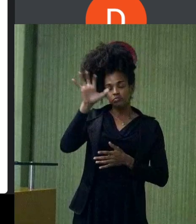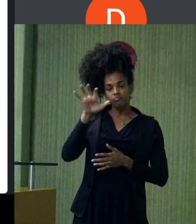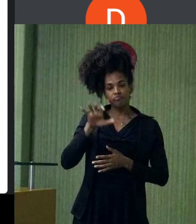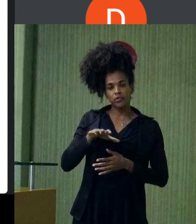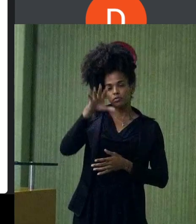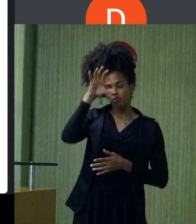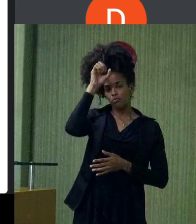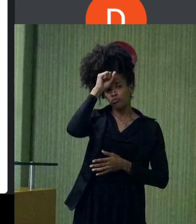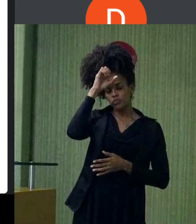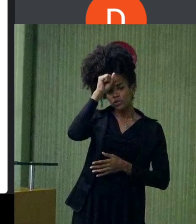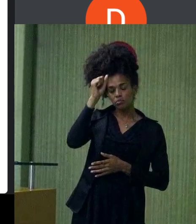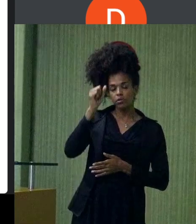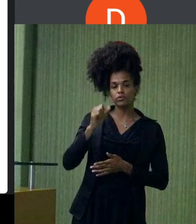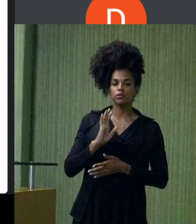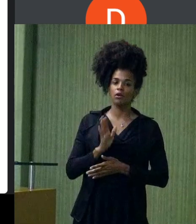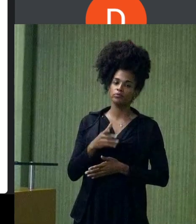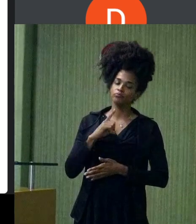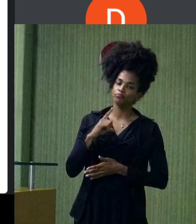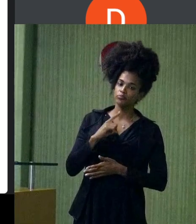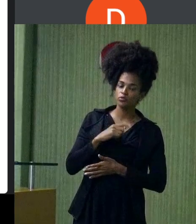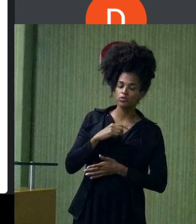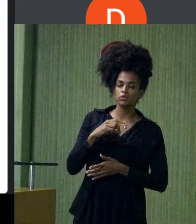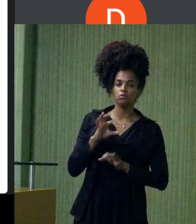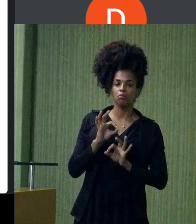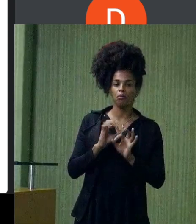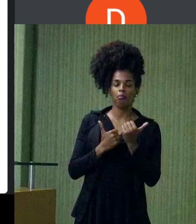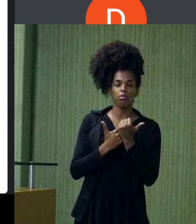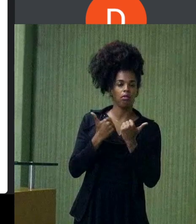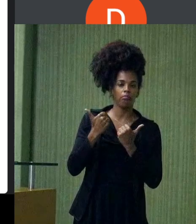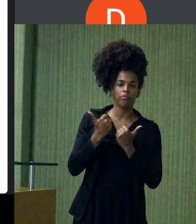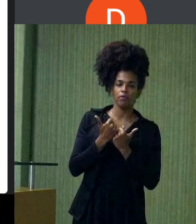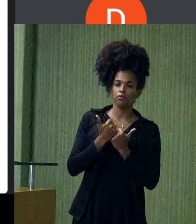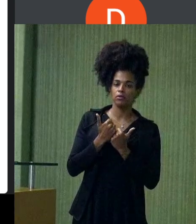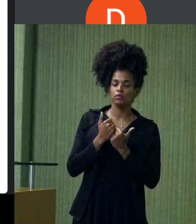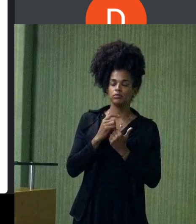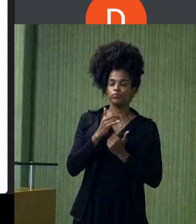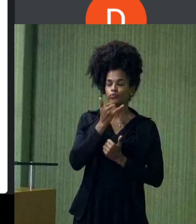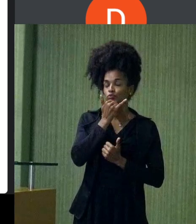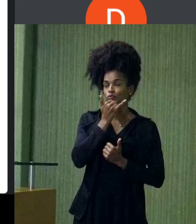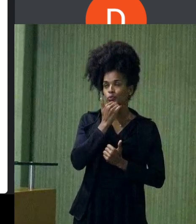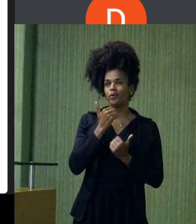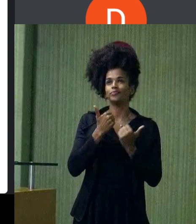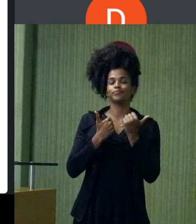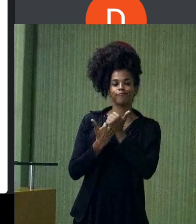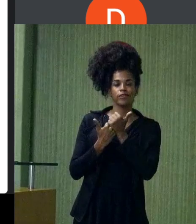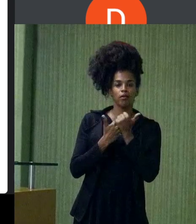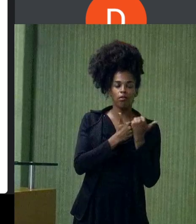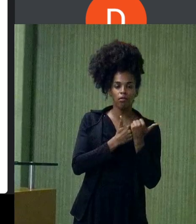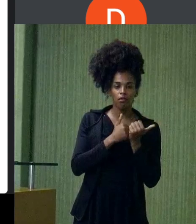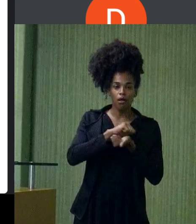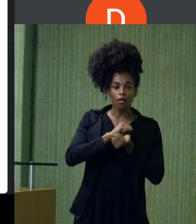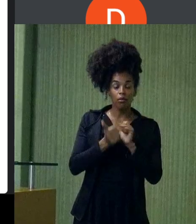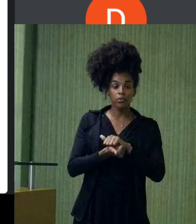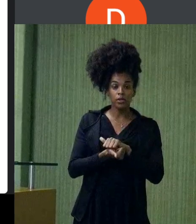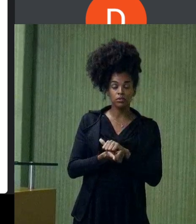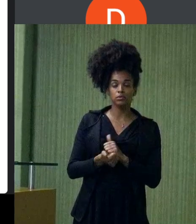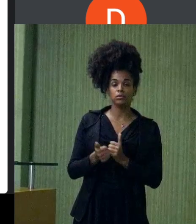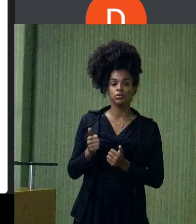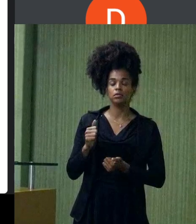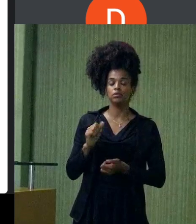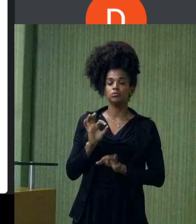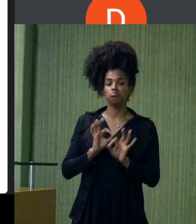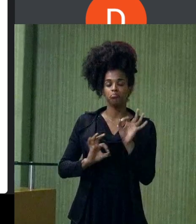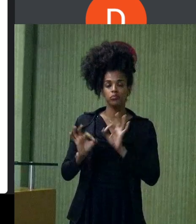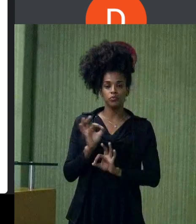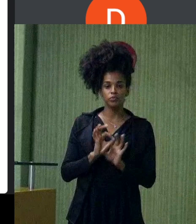trabalho do do INEP né definição eh dos dos níveis adequados de aprendizagem com base na na bncc